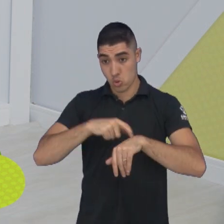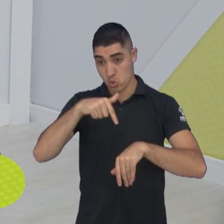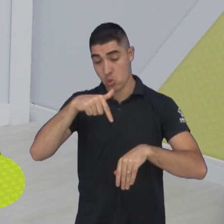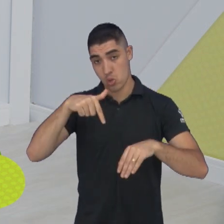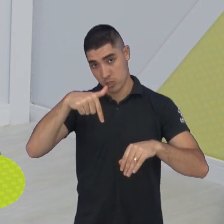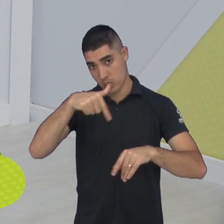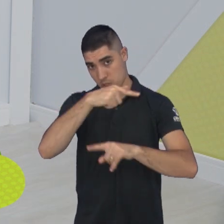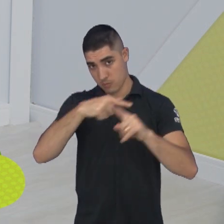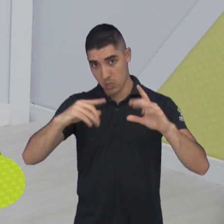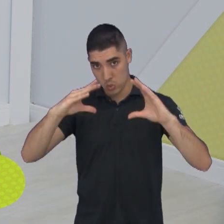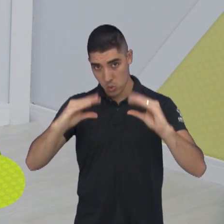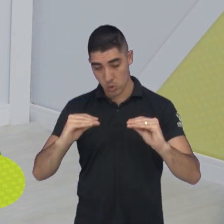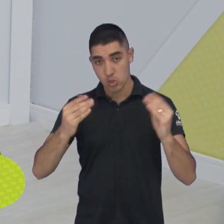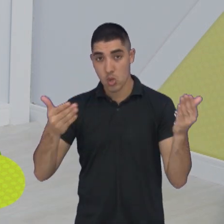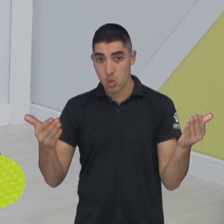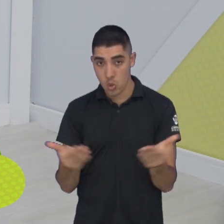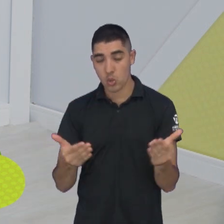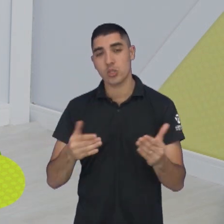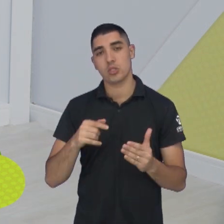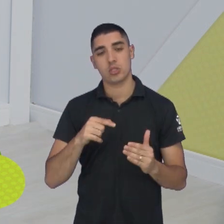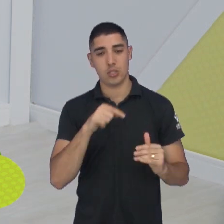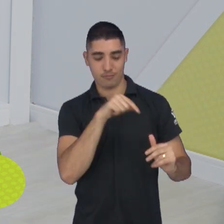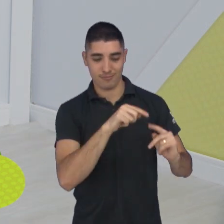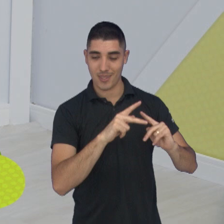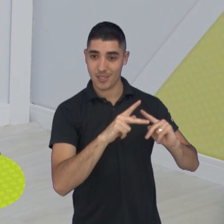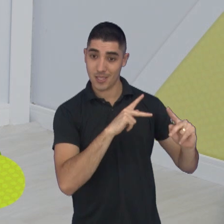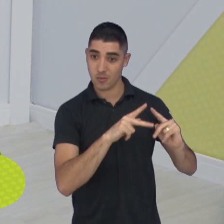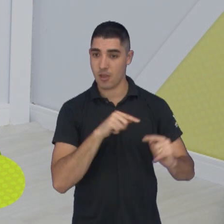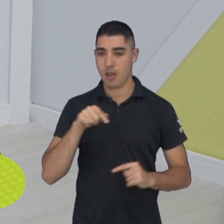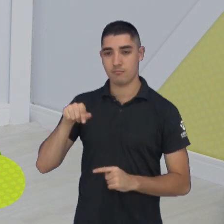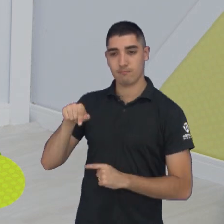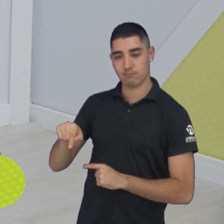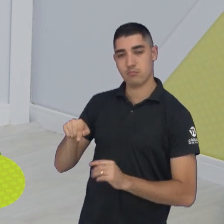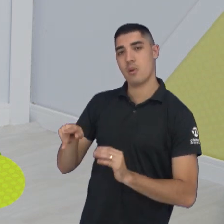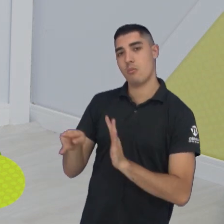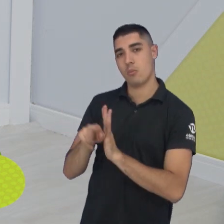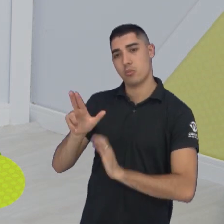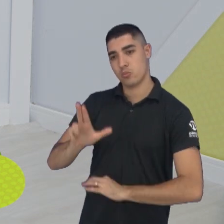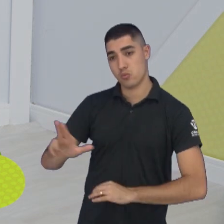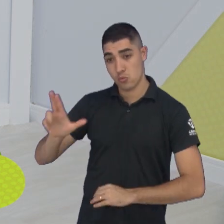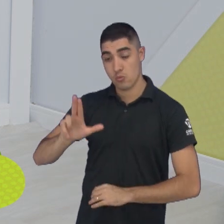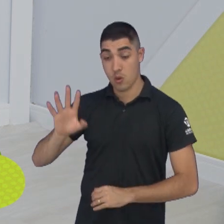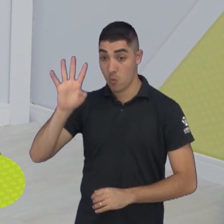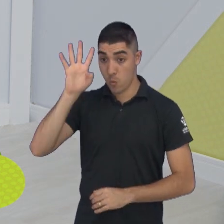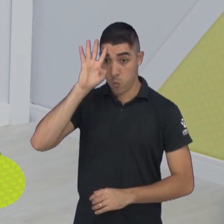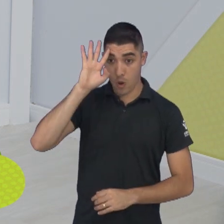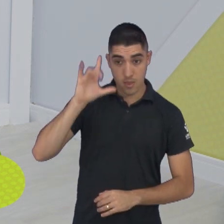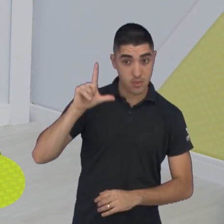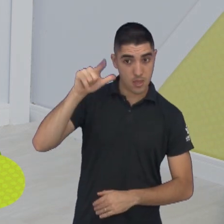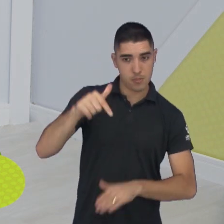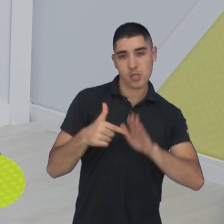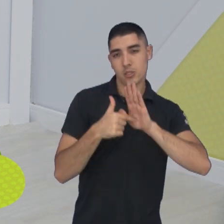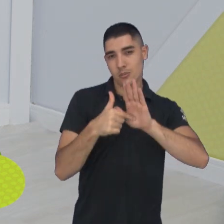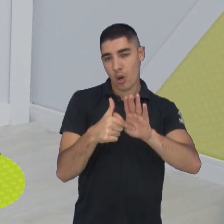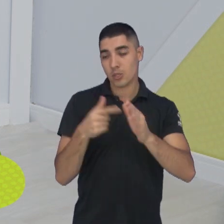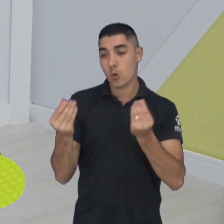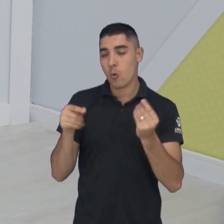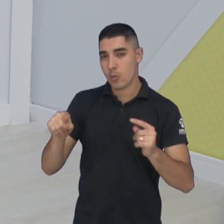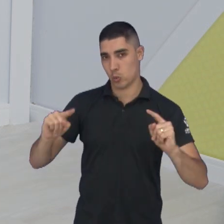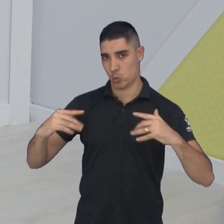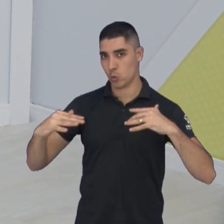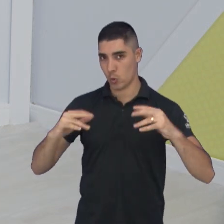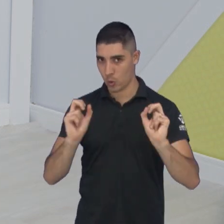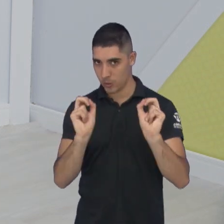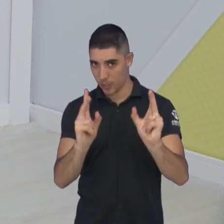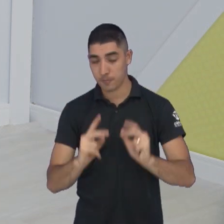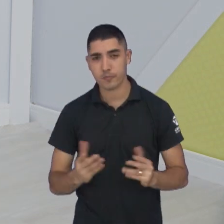noite, contra o Monte Carmelo, 19ª rodada da Superliga Masculina de Vôlei. Quarta-feira a gente traz todos os detalhes para você, tá certo?